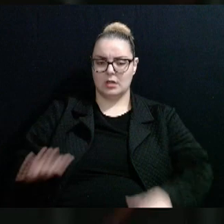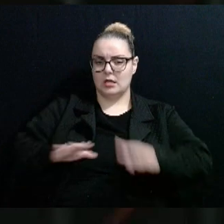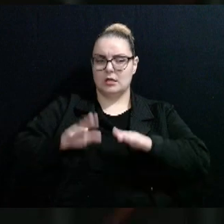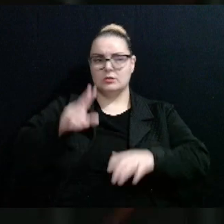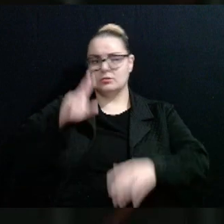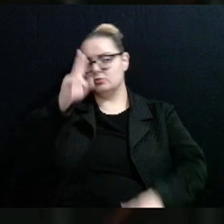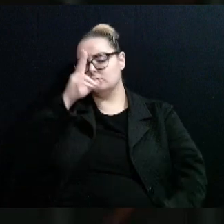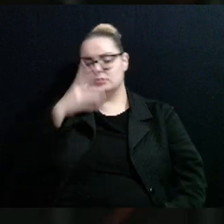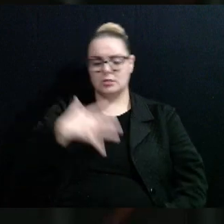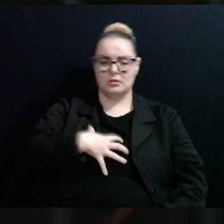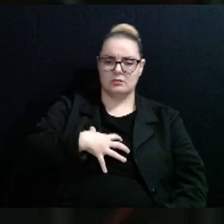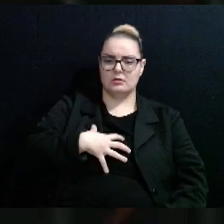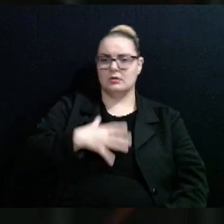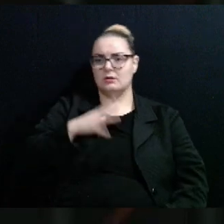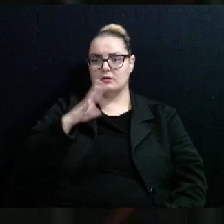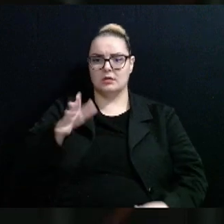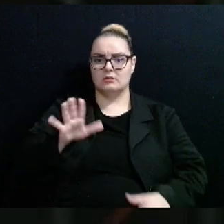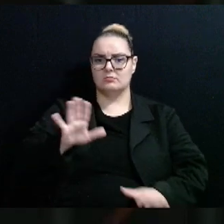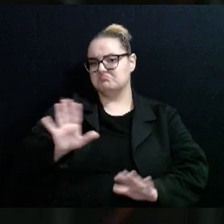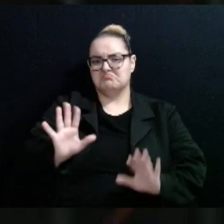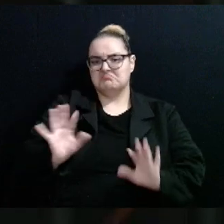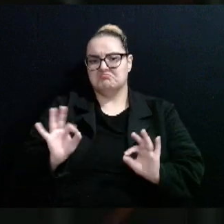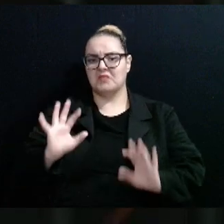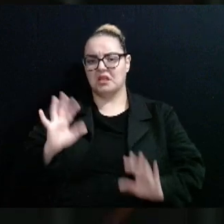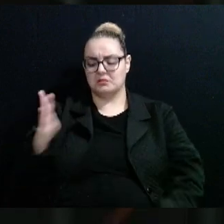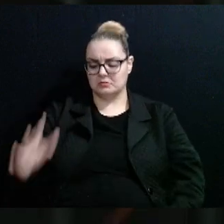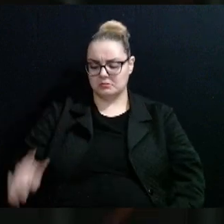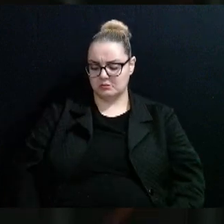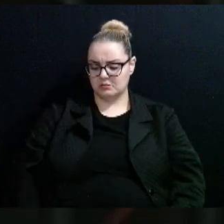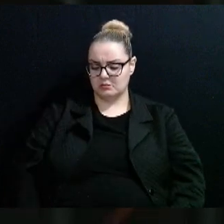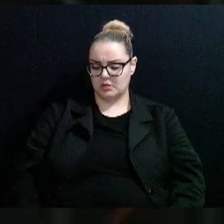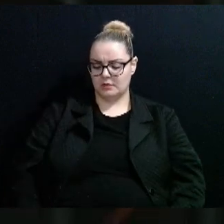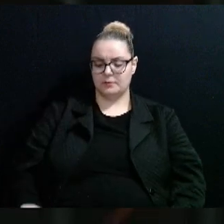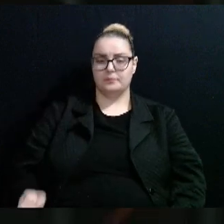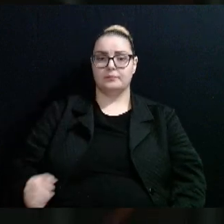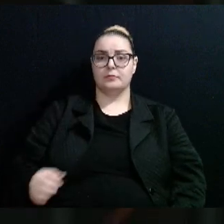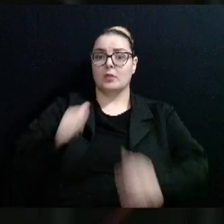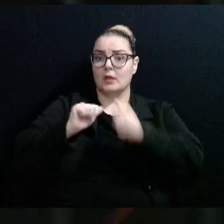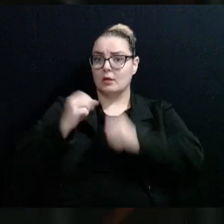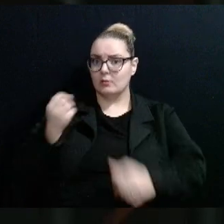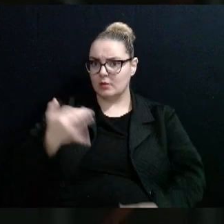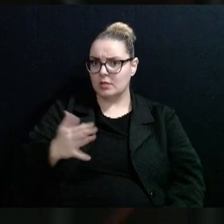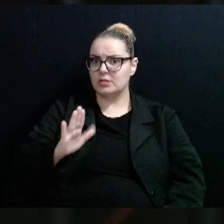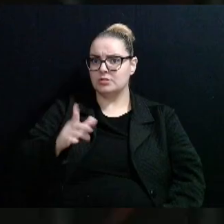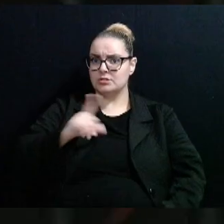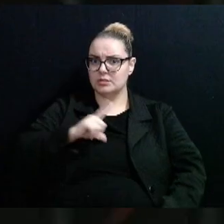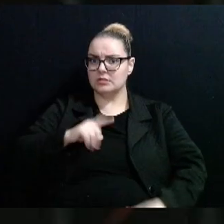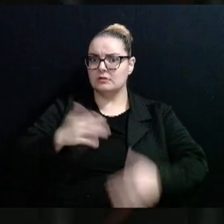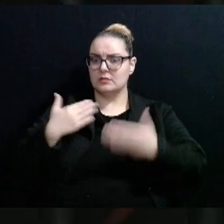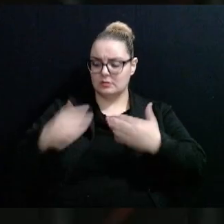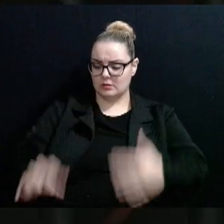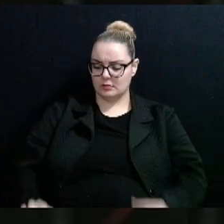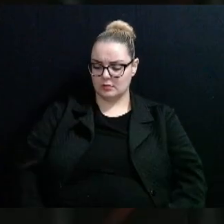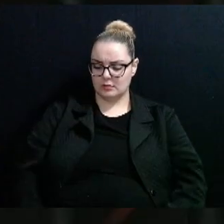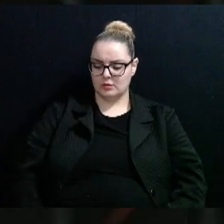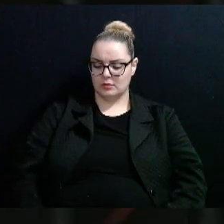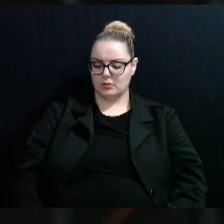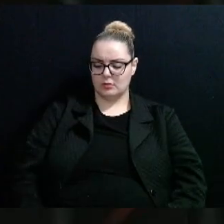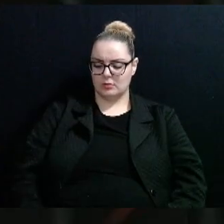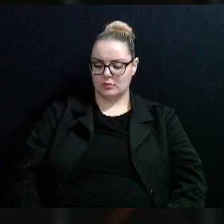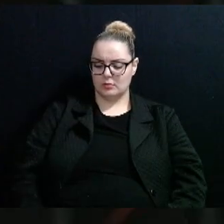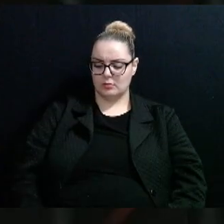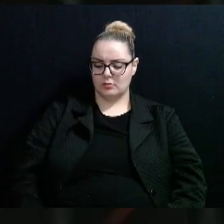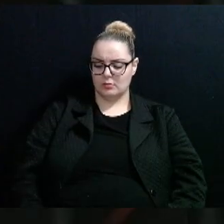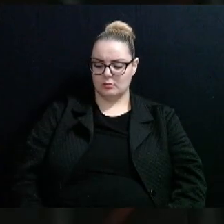ou se não aconteceu nada, o tanto que ele bebeu. Você já teve essa conversa dentro da sua casa? É igual